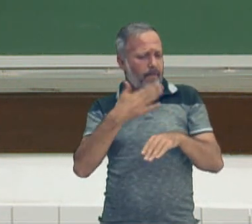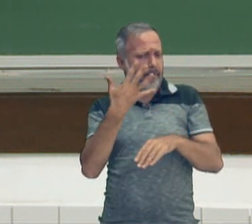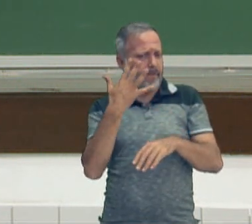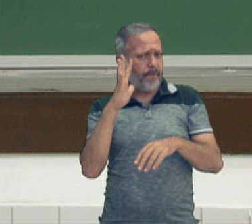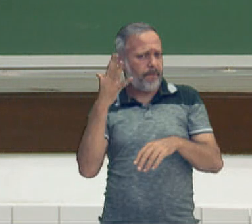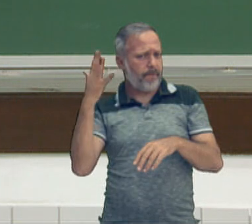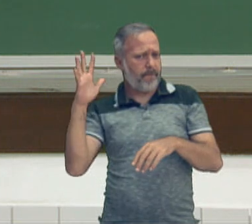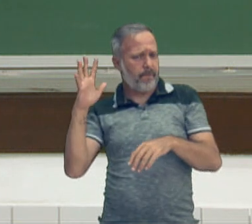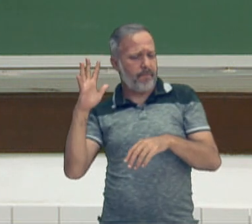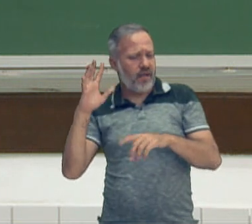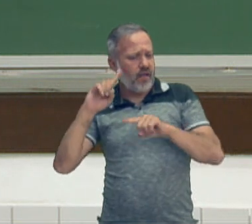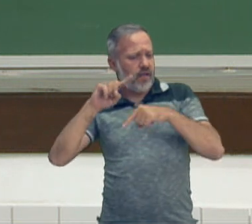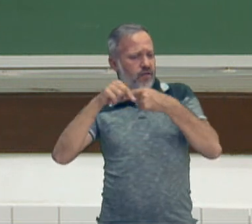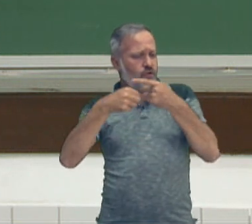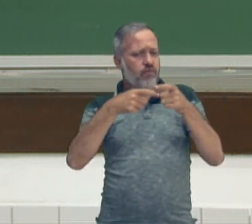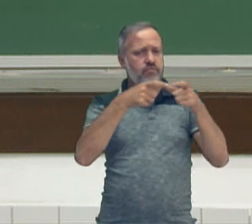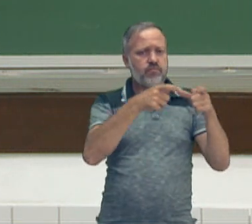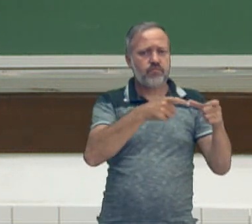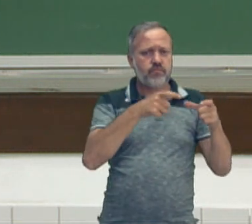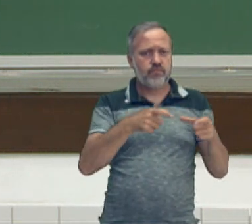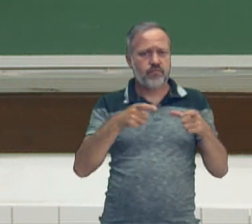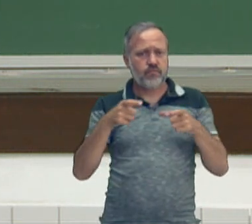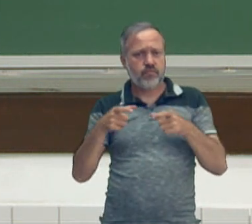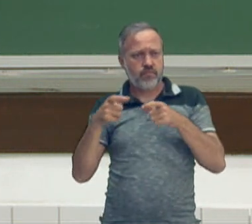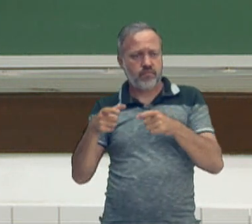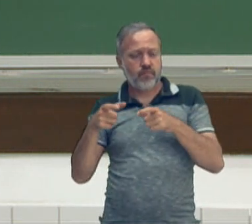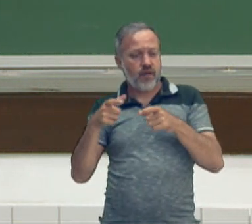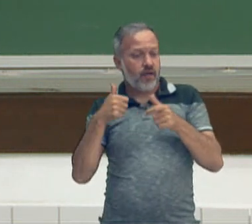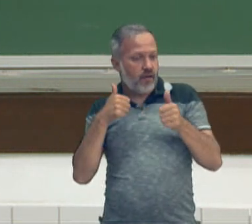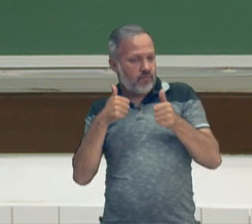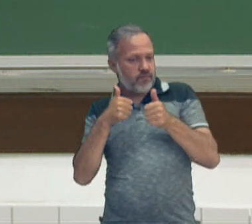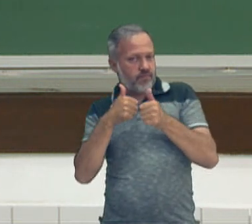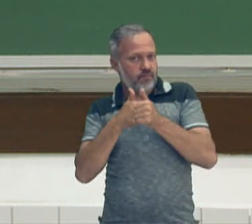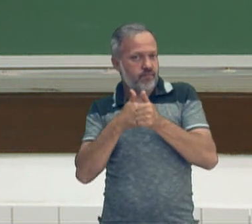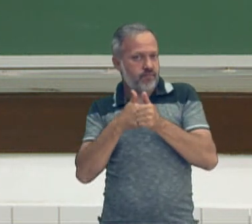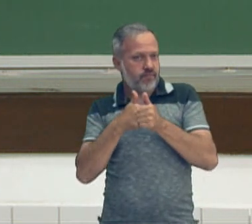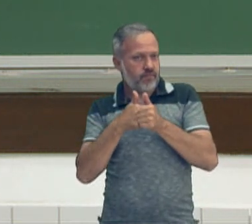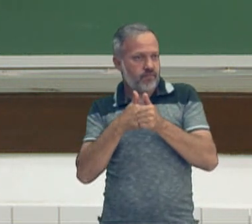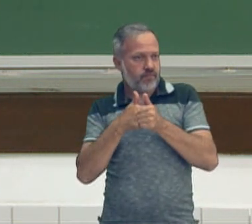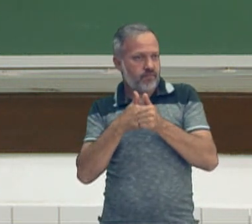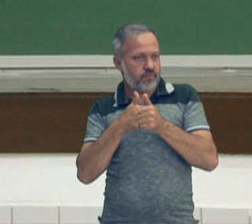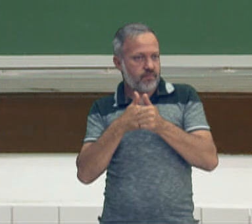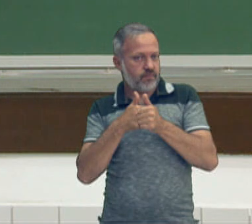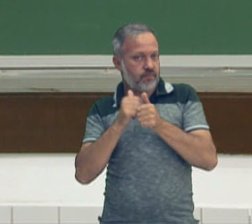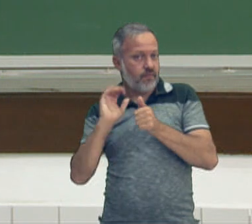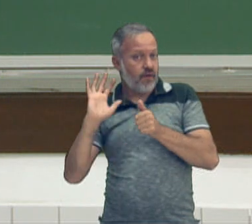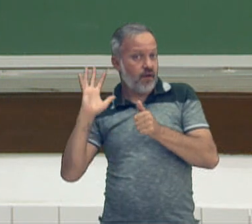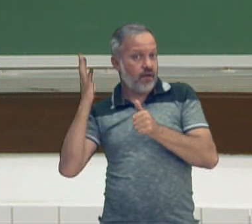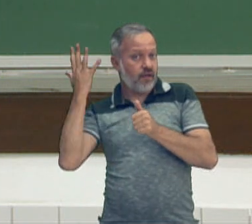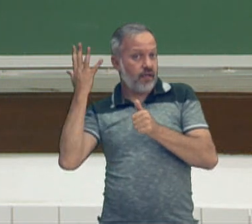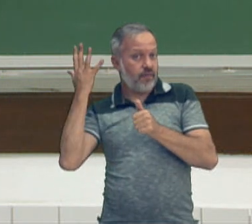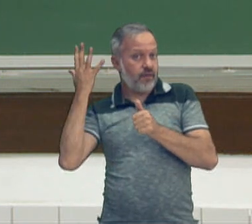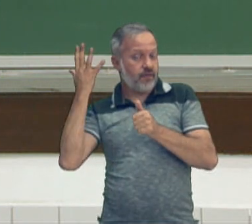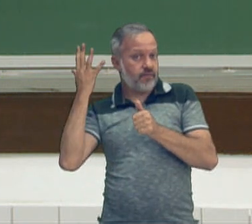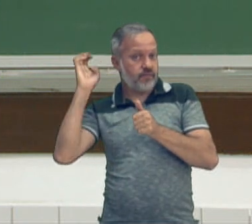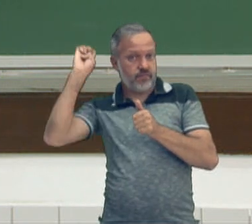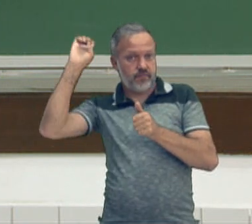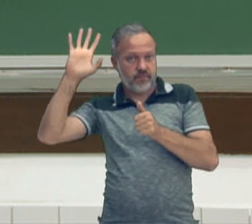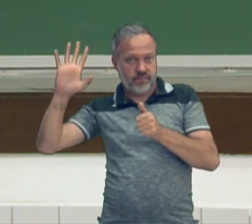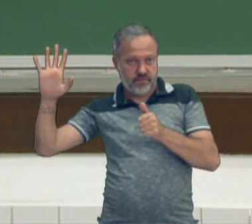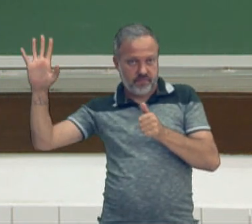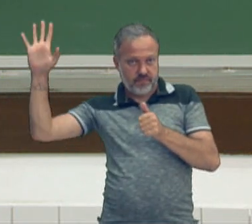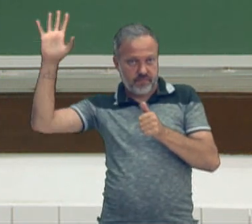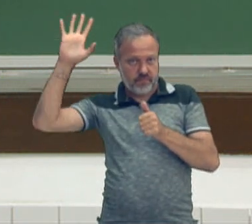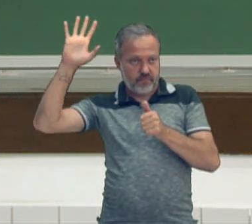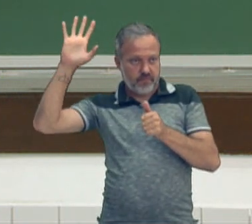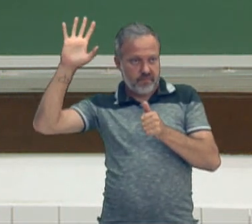foram mais para povoamento em uma área que era muito próxima do tipo climático que eles já tinham na Europa, na